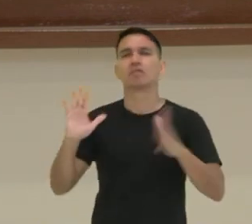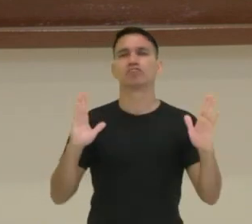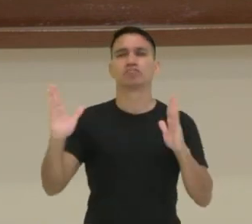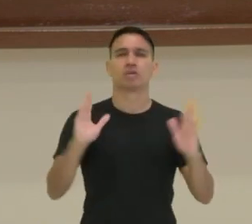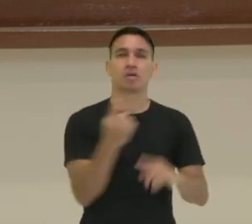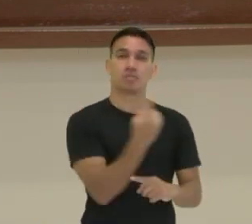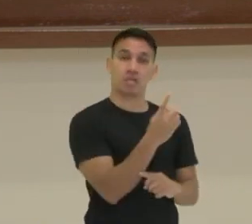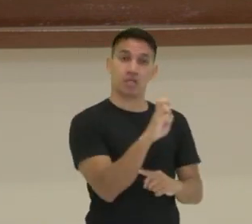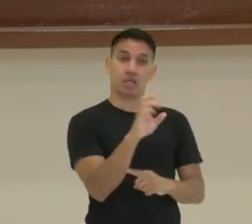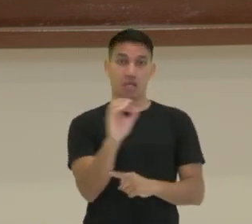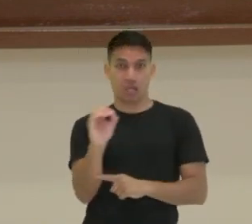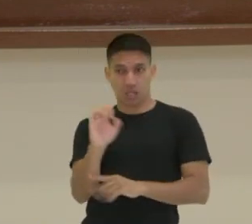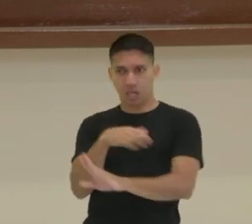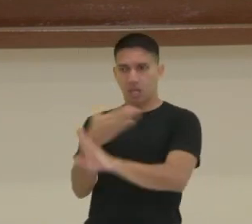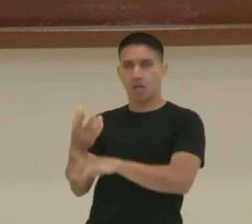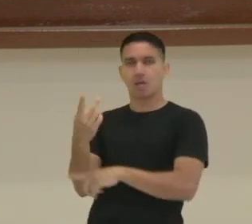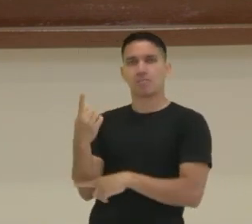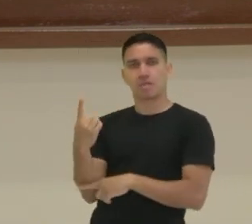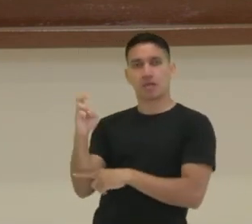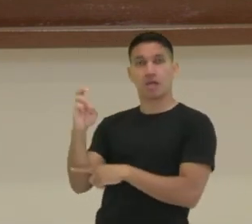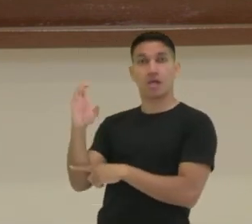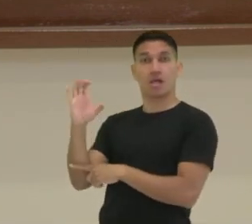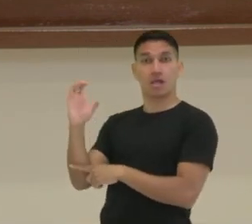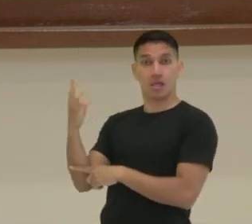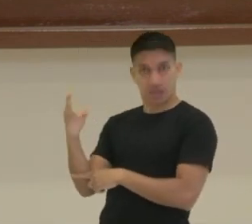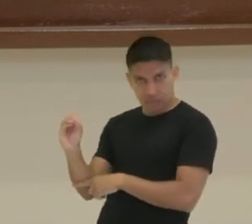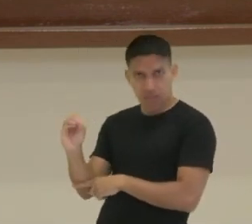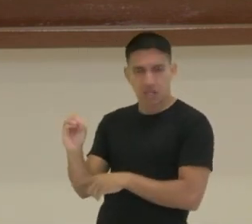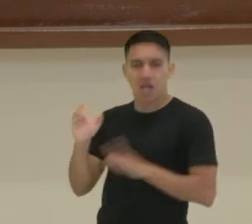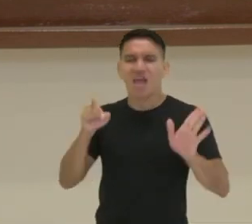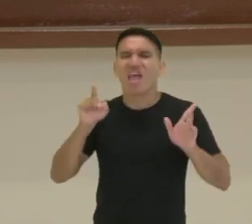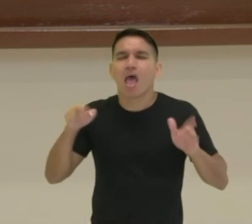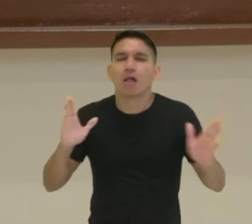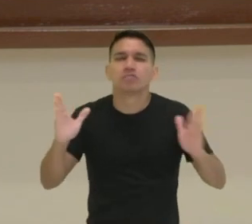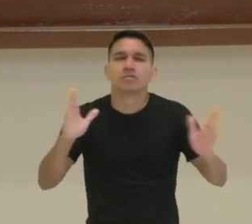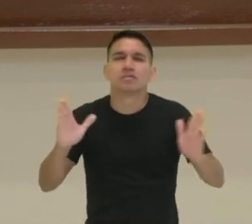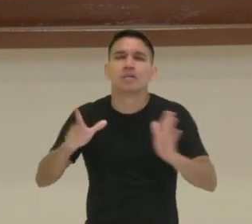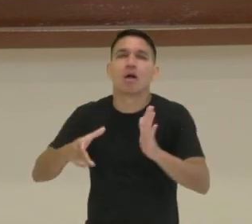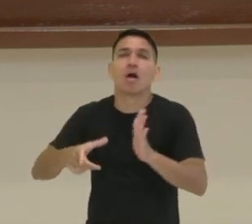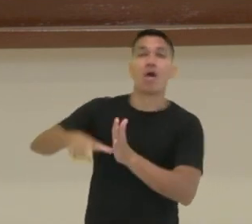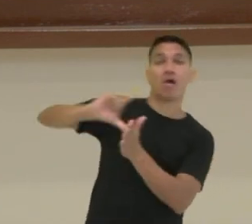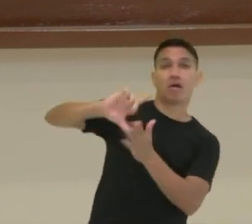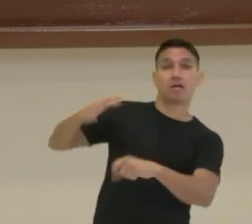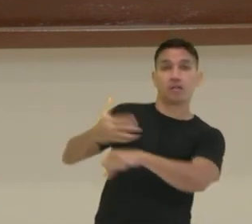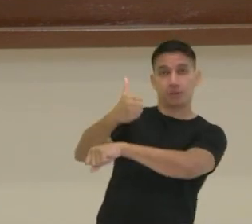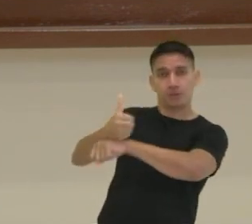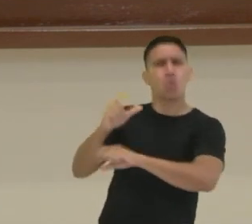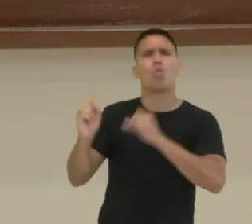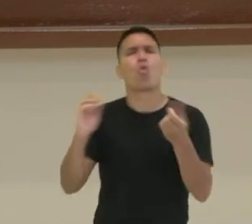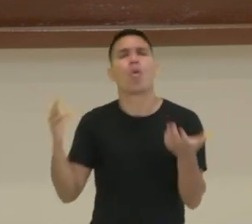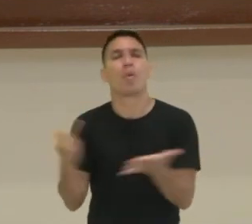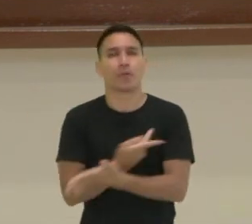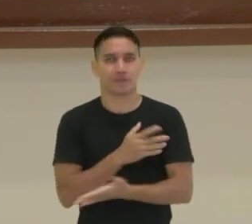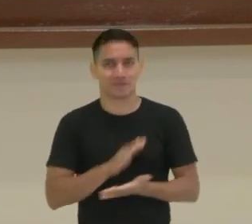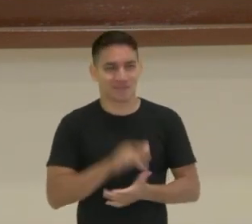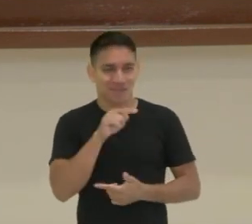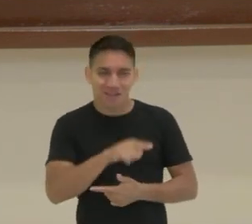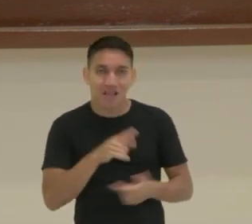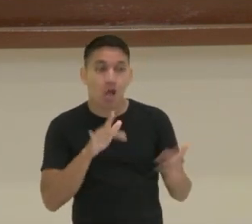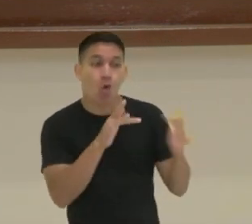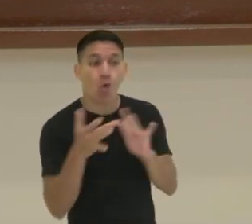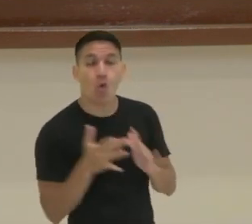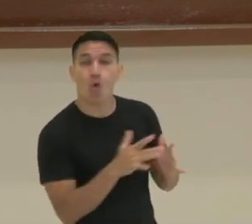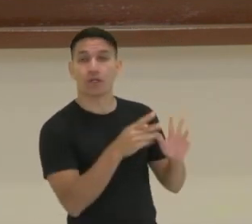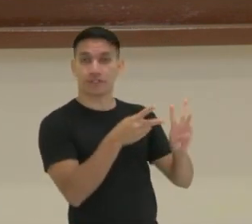no período chamado período pré-colonial. Como que se deu essa exploração, né? Eles entraram em contato com os